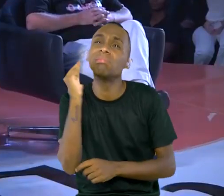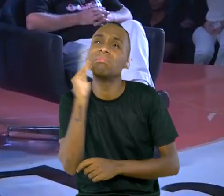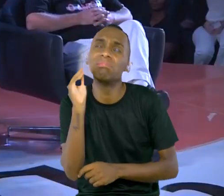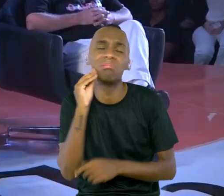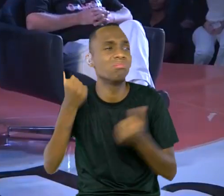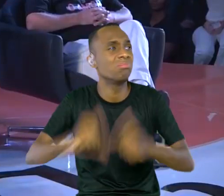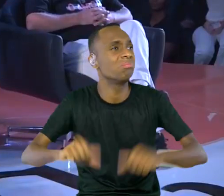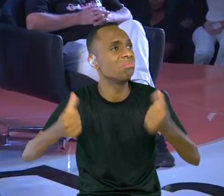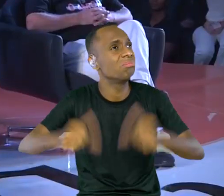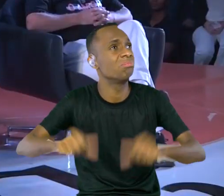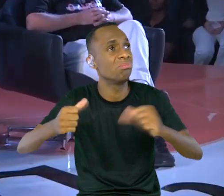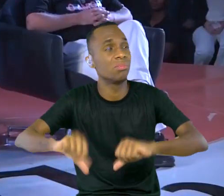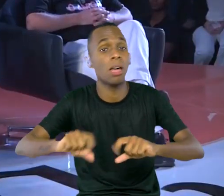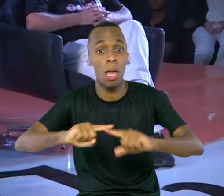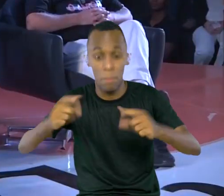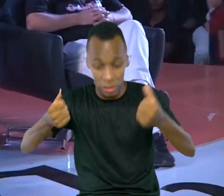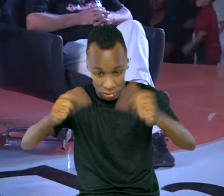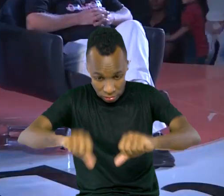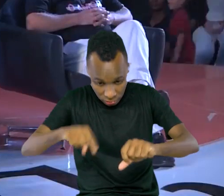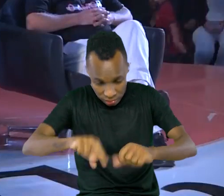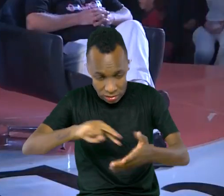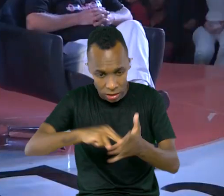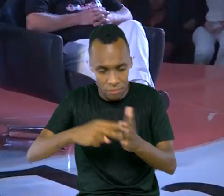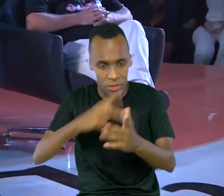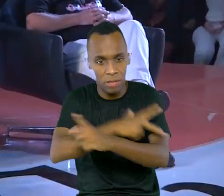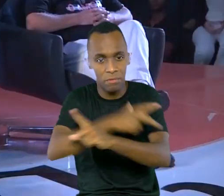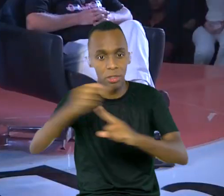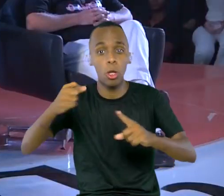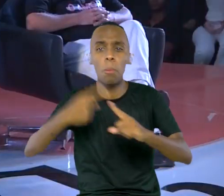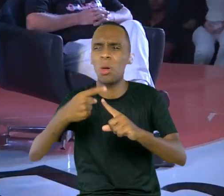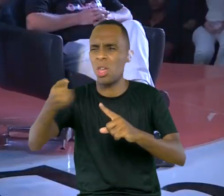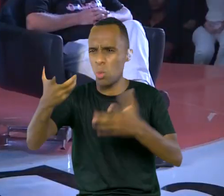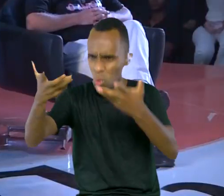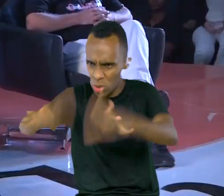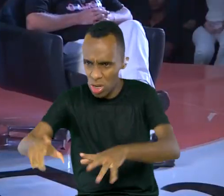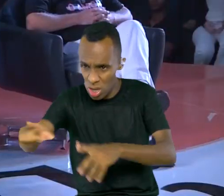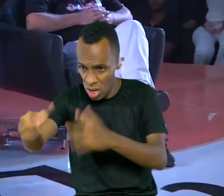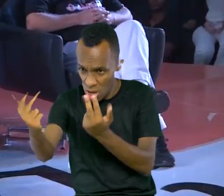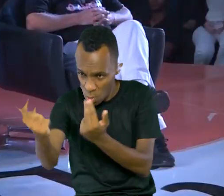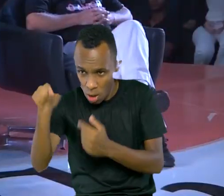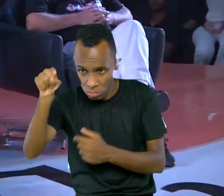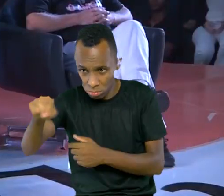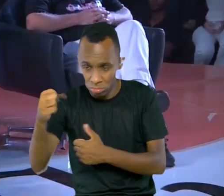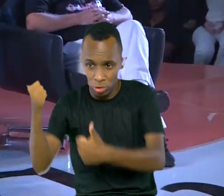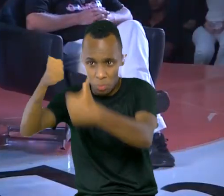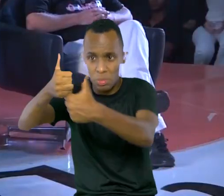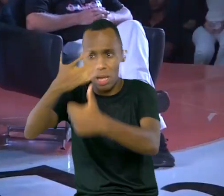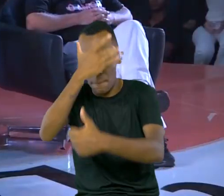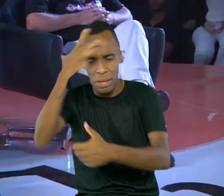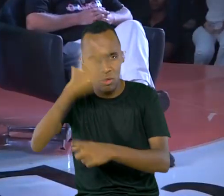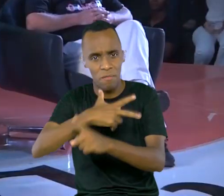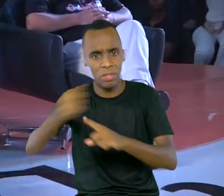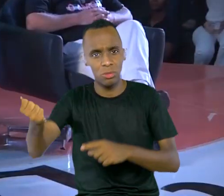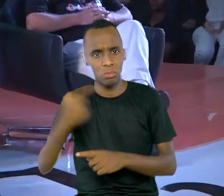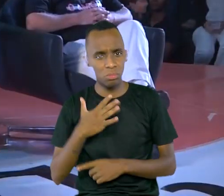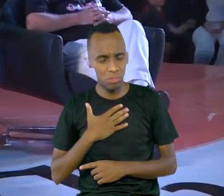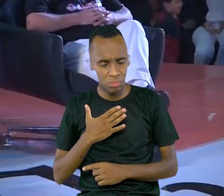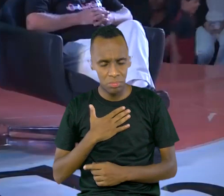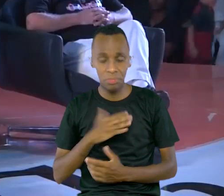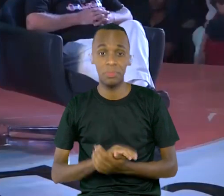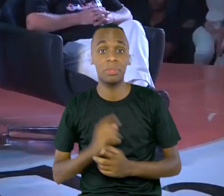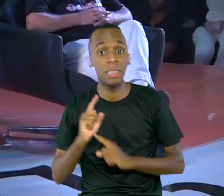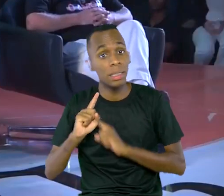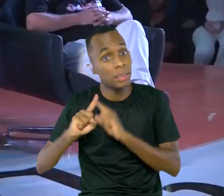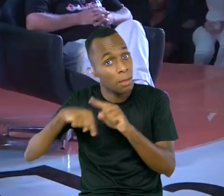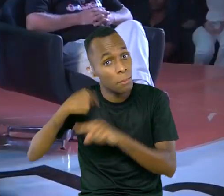em tudo que tentei, mas meus fracassos são minhas vitórias. Detestaria estar no lugar de quem me